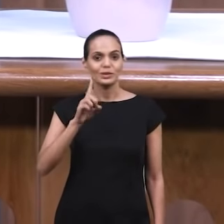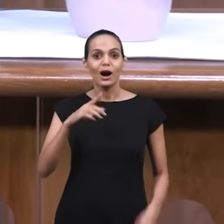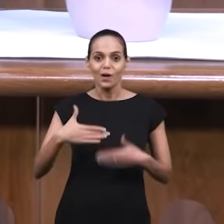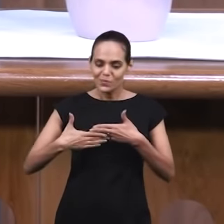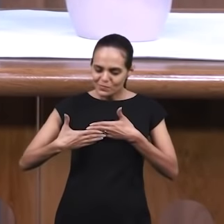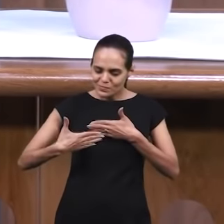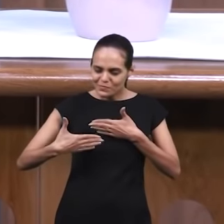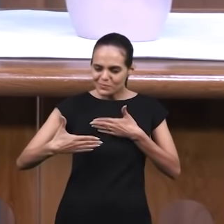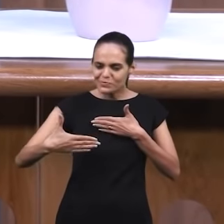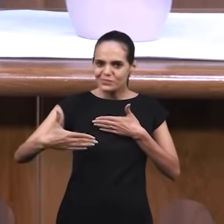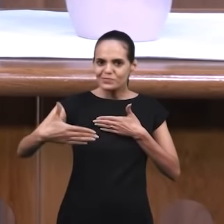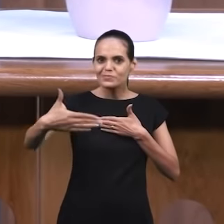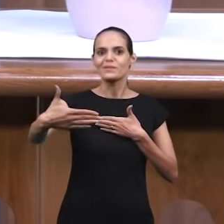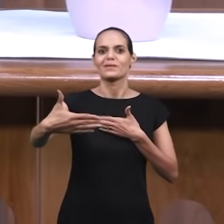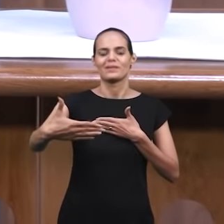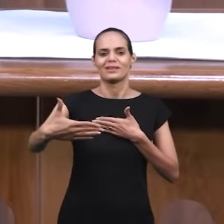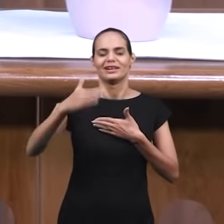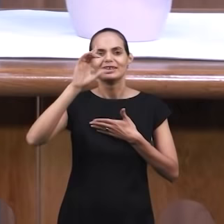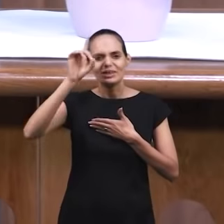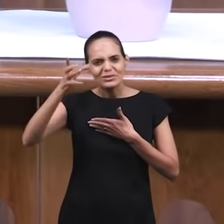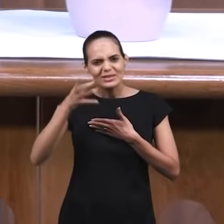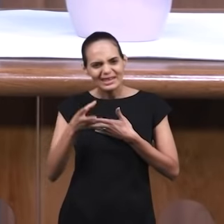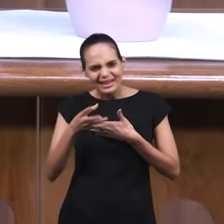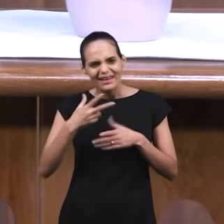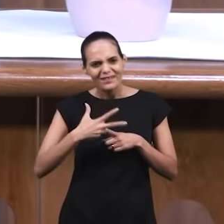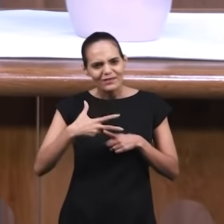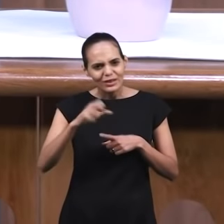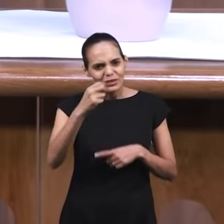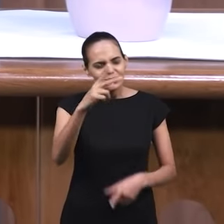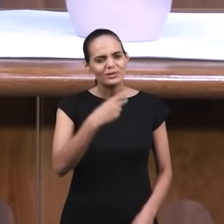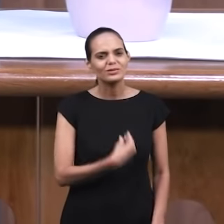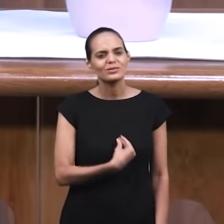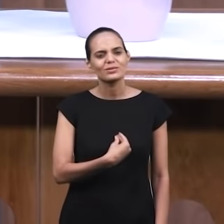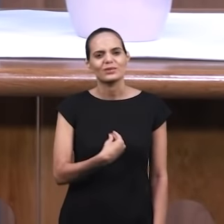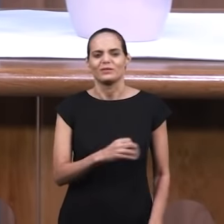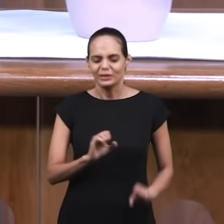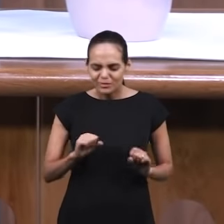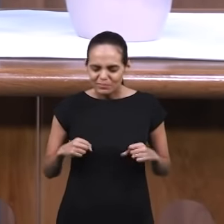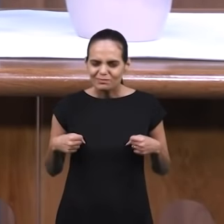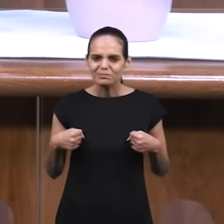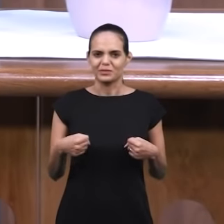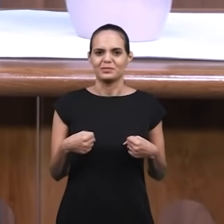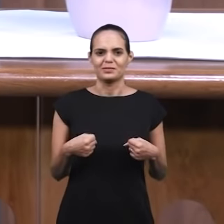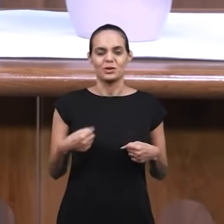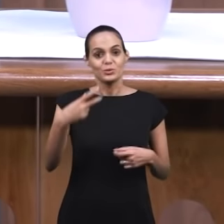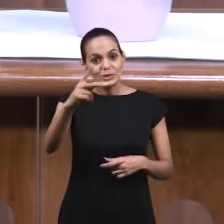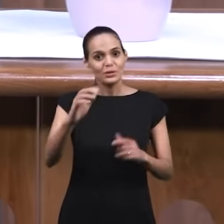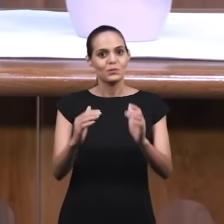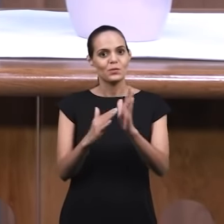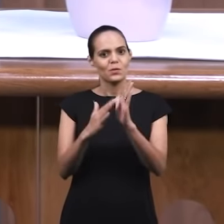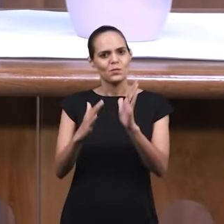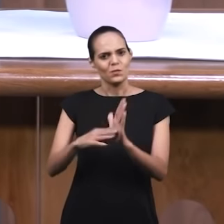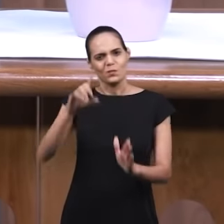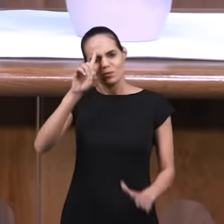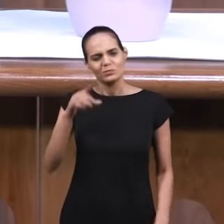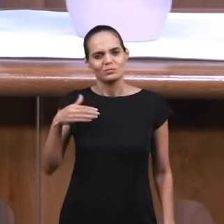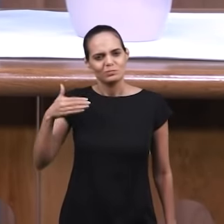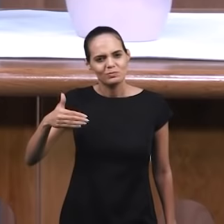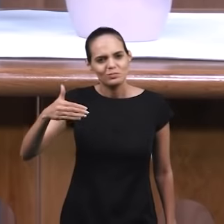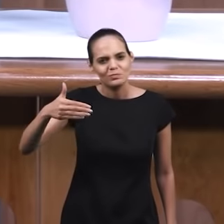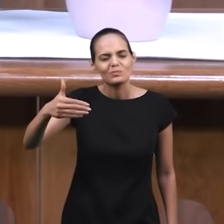frente, Deus quer tornar a sua vida vitoriosa suficiente para que o seu louvor seja